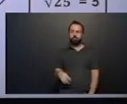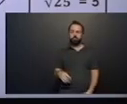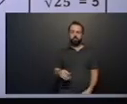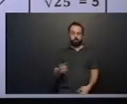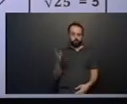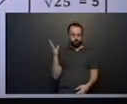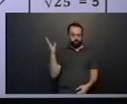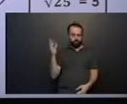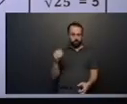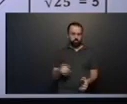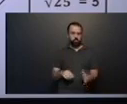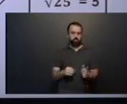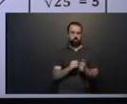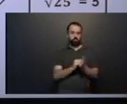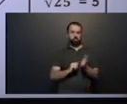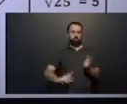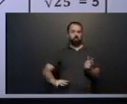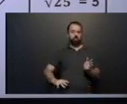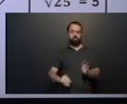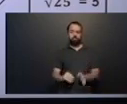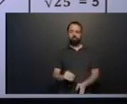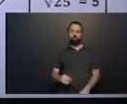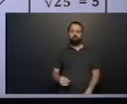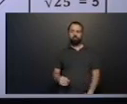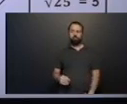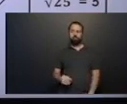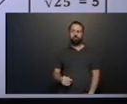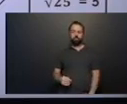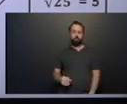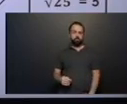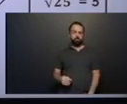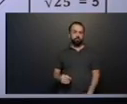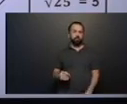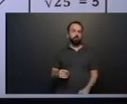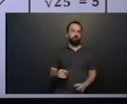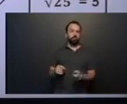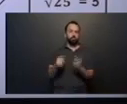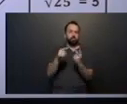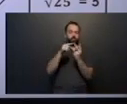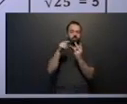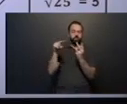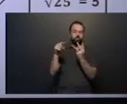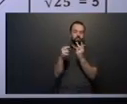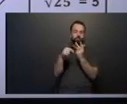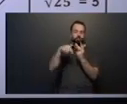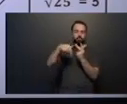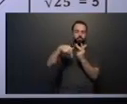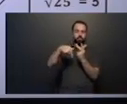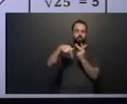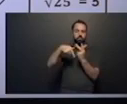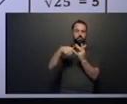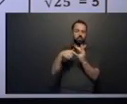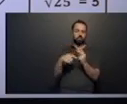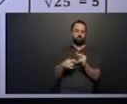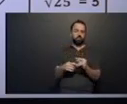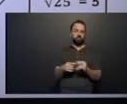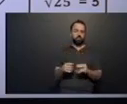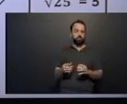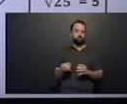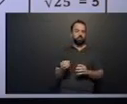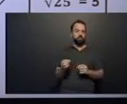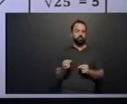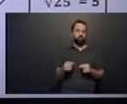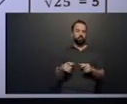Daí vem uma questão para pensarmos. O número irracional raiz quadrada de 7 está